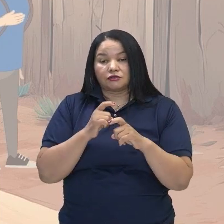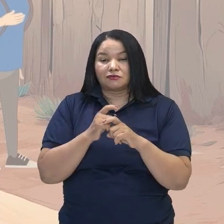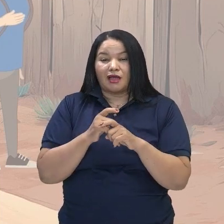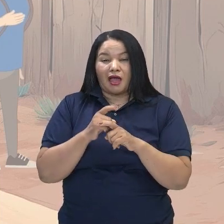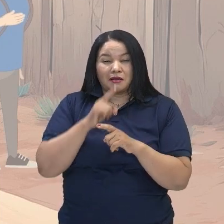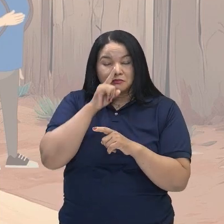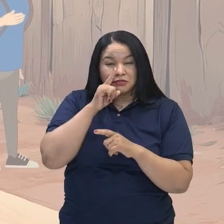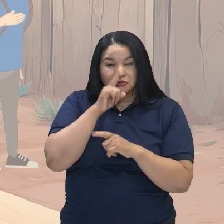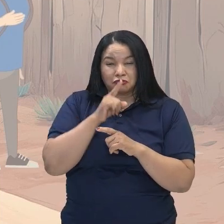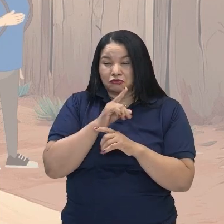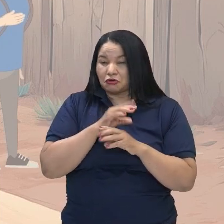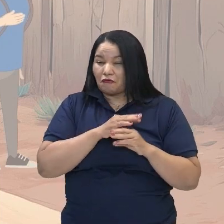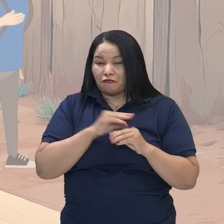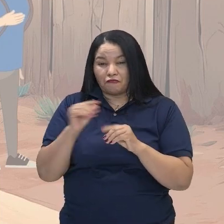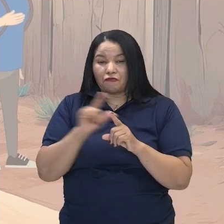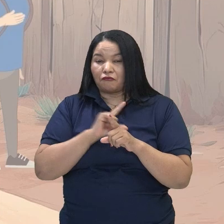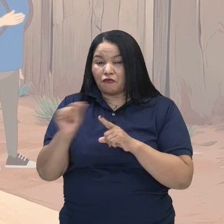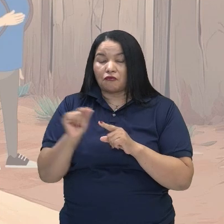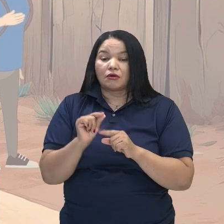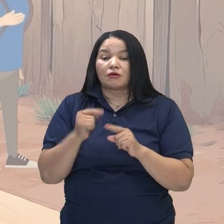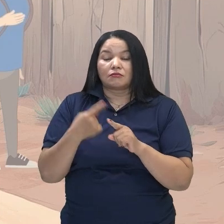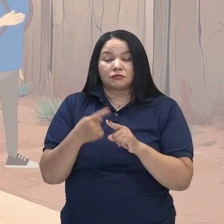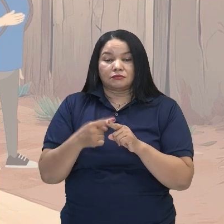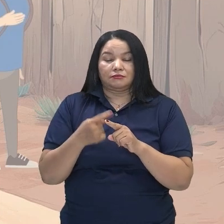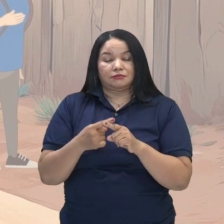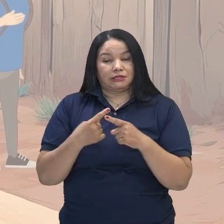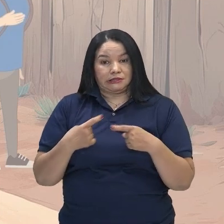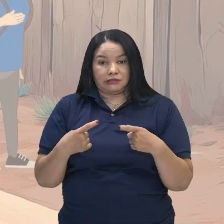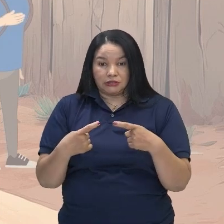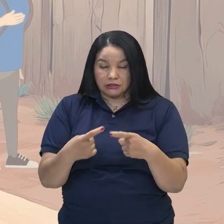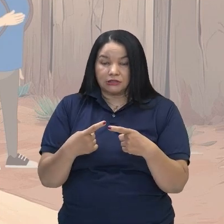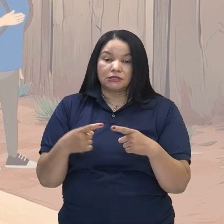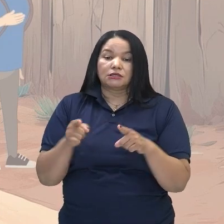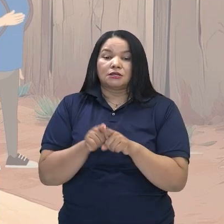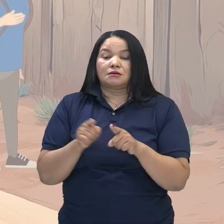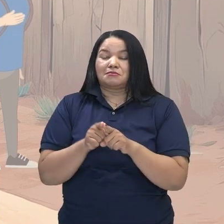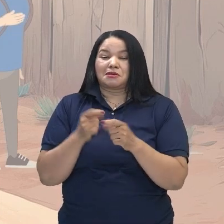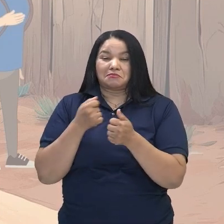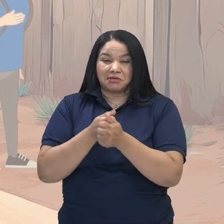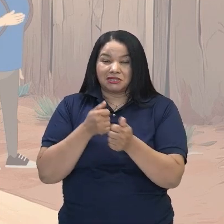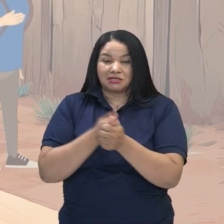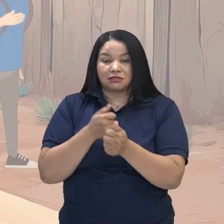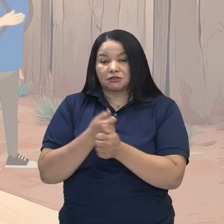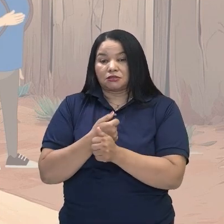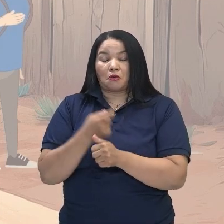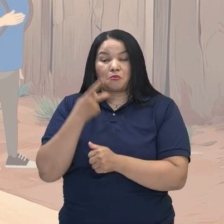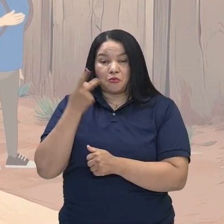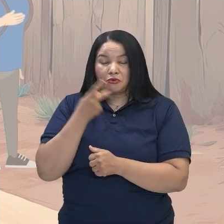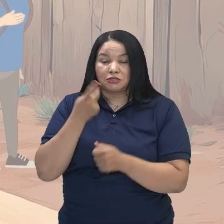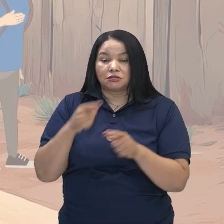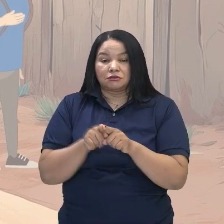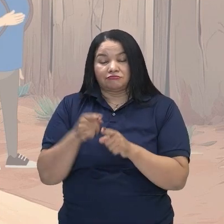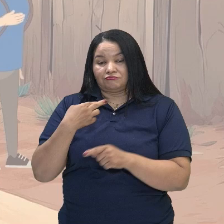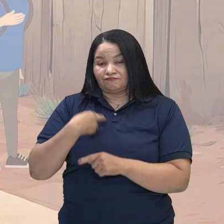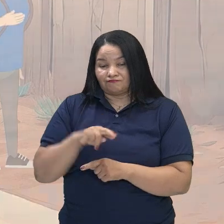seu país por causa de conflitos e guerras, perseguições políticas, religiosas e de outros